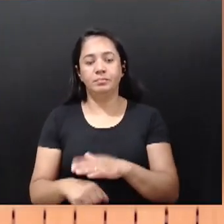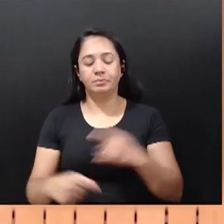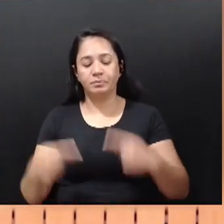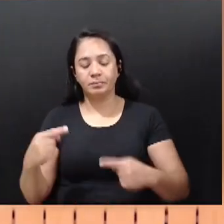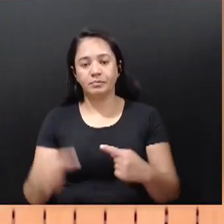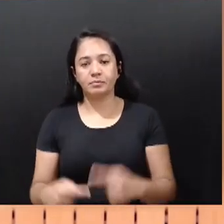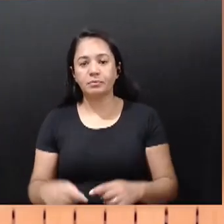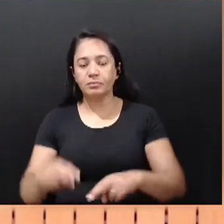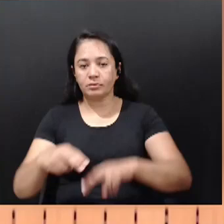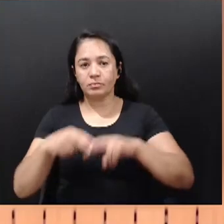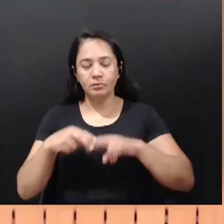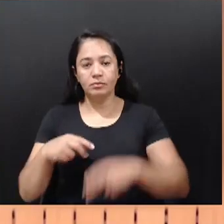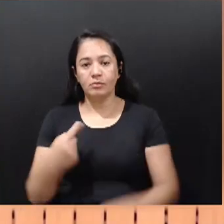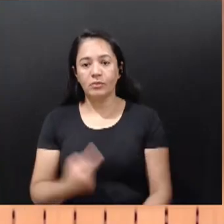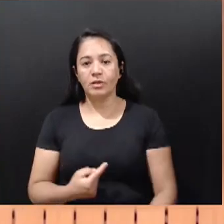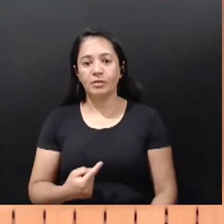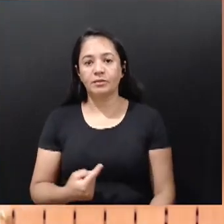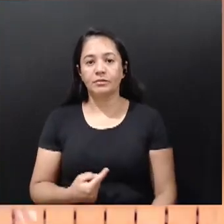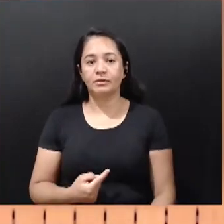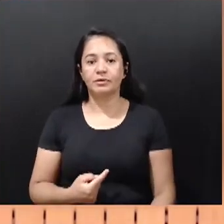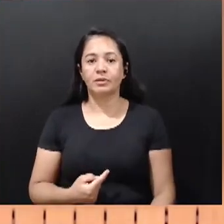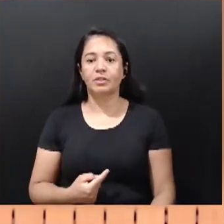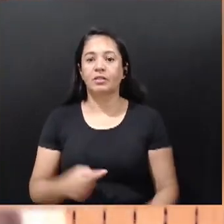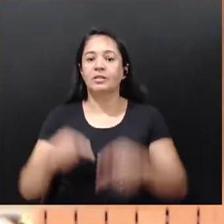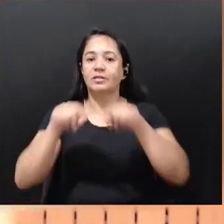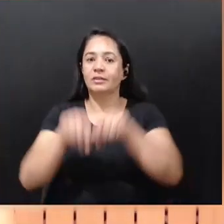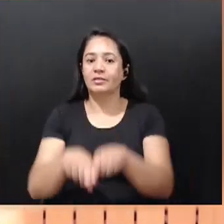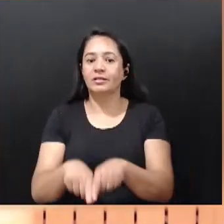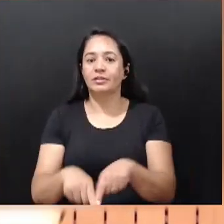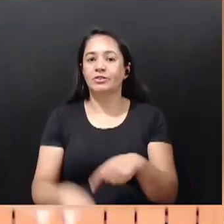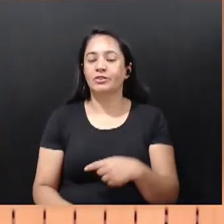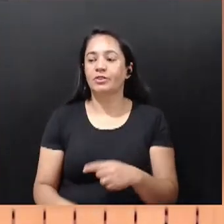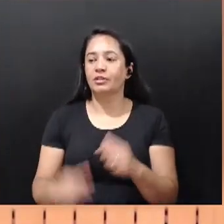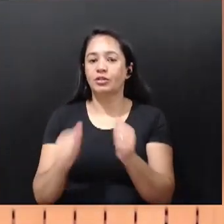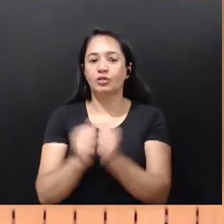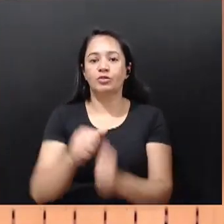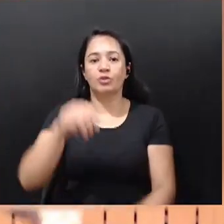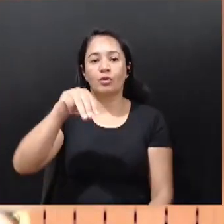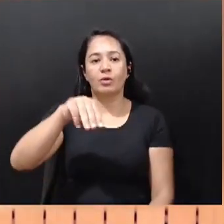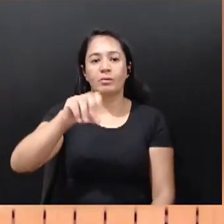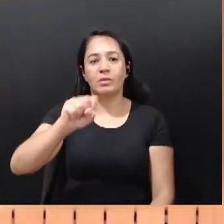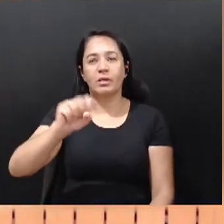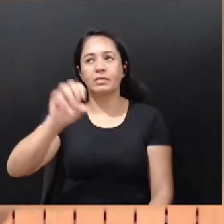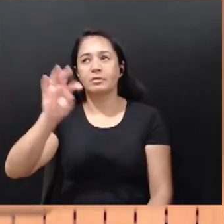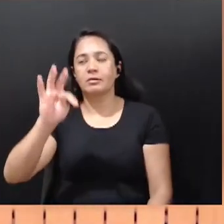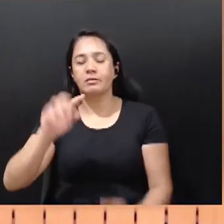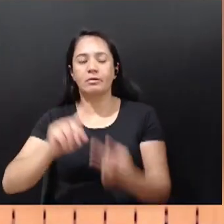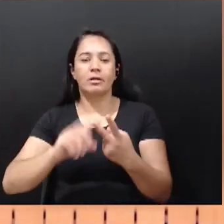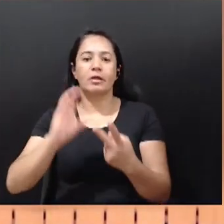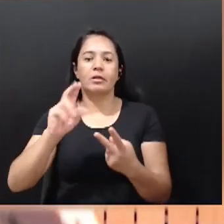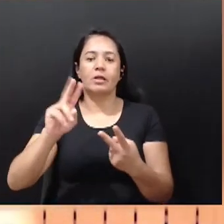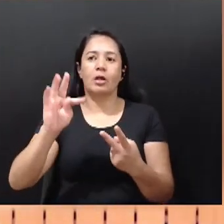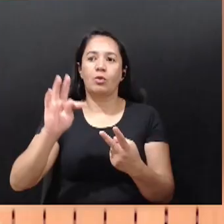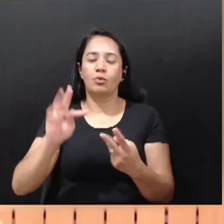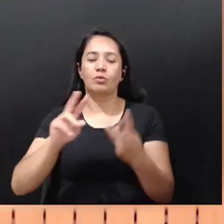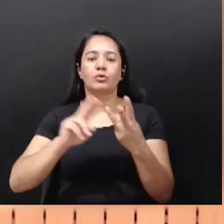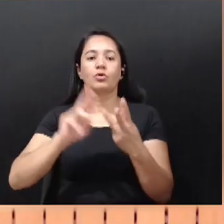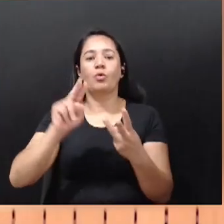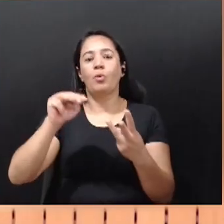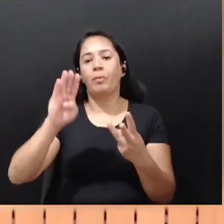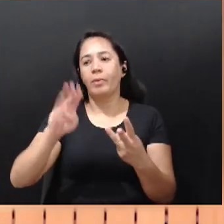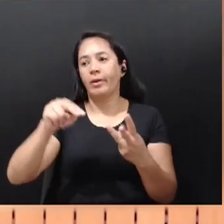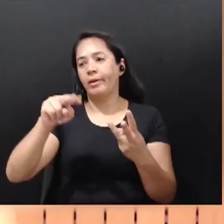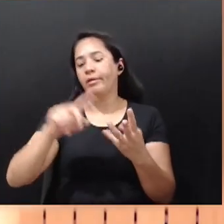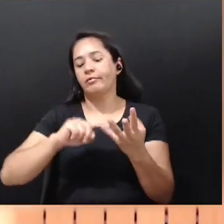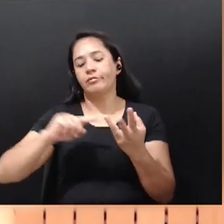gente conta com as nossas aliadas. A gente sempre foi aliada do MST, da CUT, da UBM, enfim, de diversas entidades em Campinas